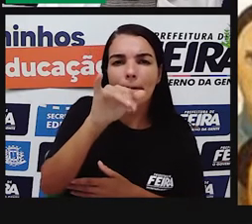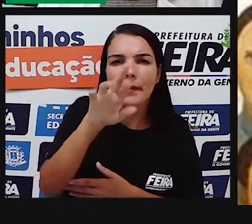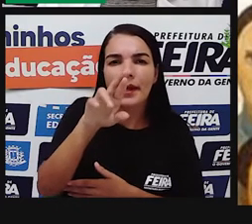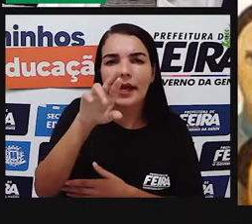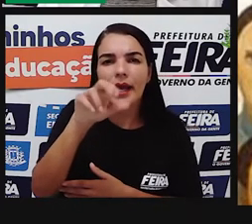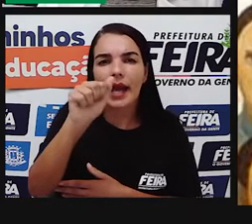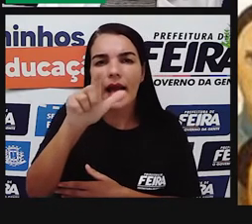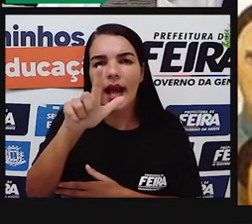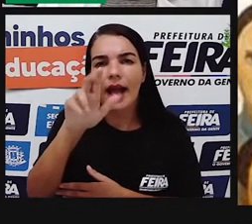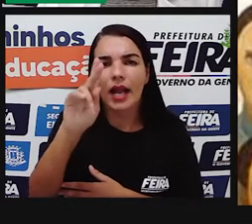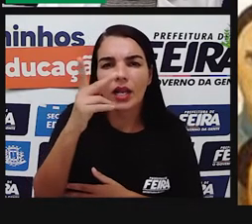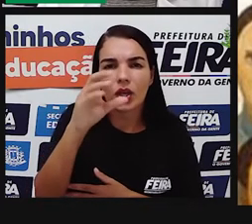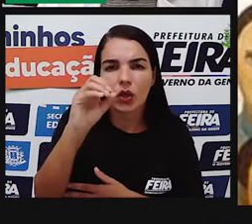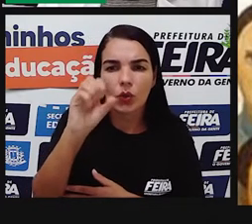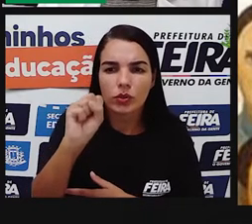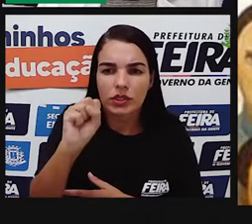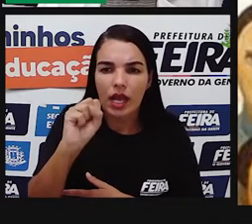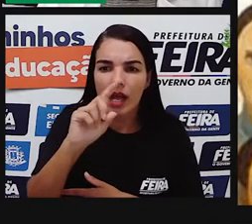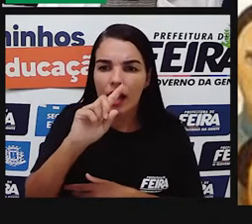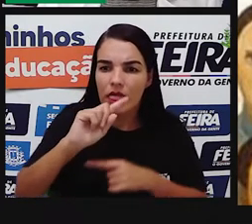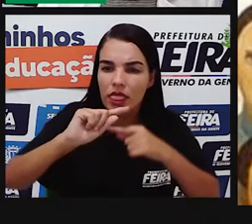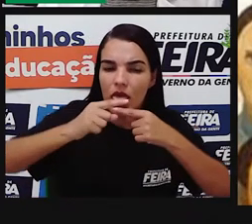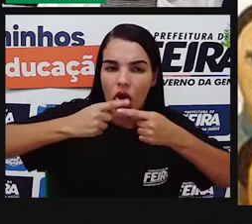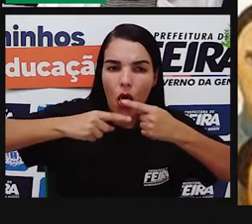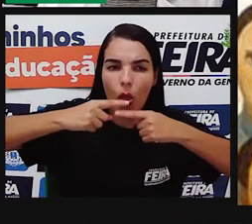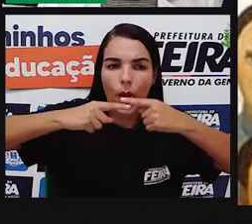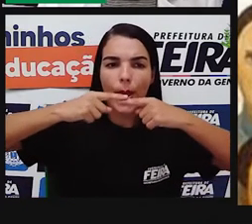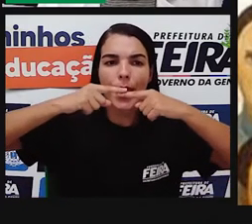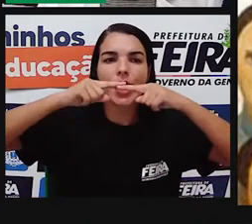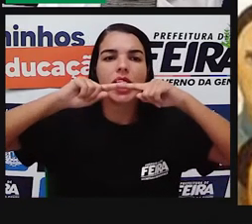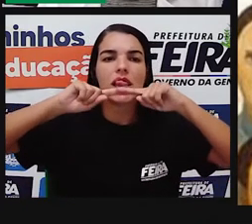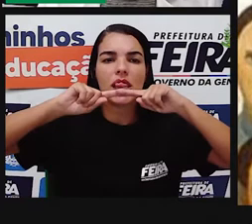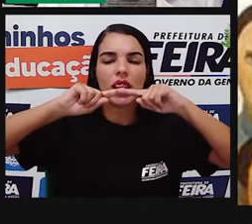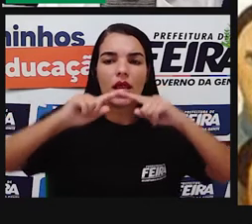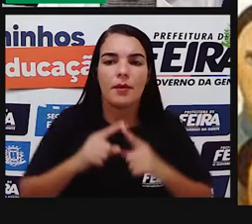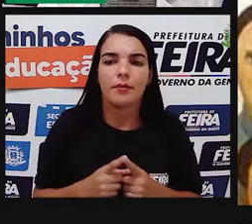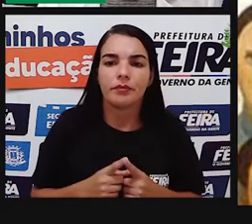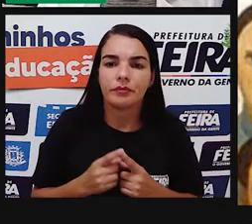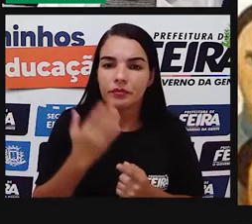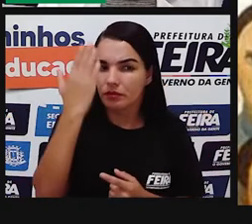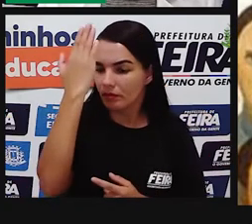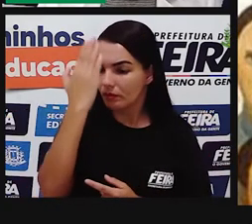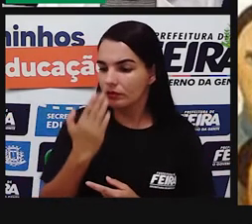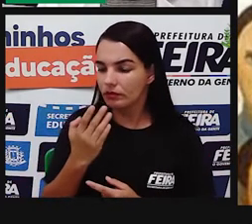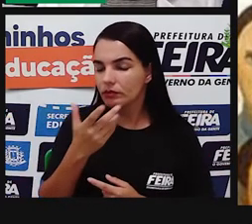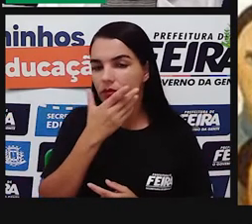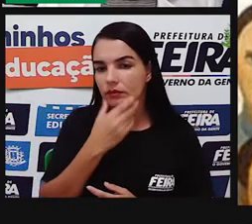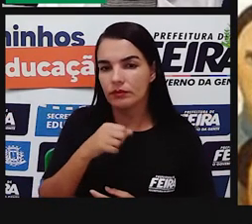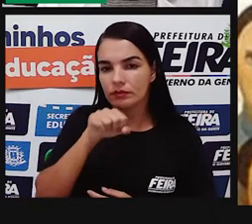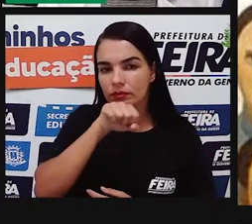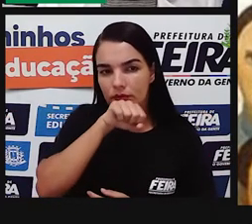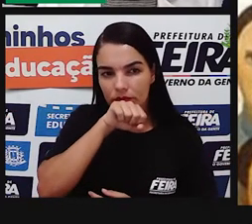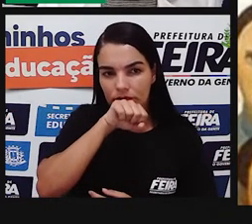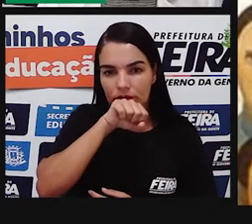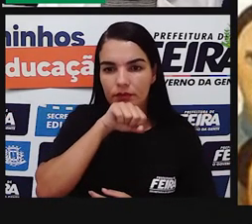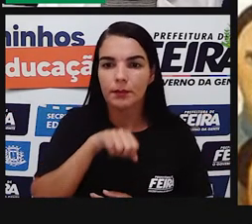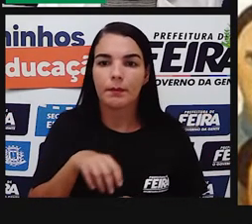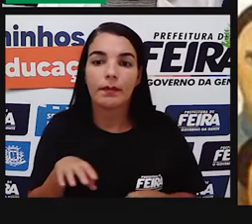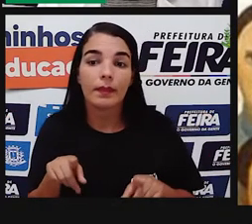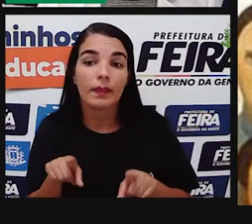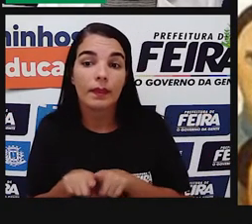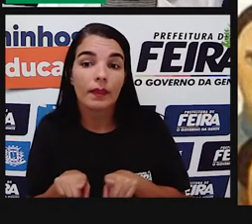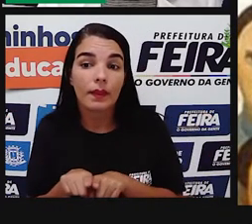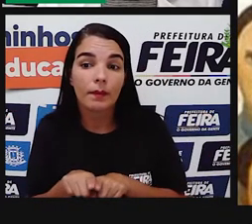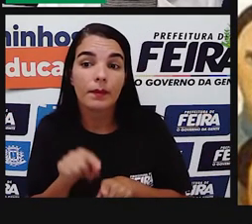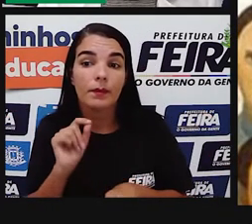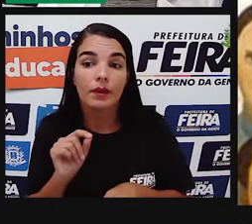se esquecia de arear os dentes antes de, provavelmente, dormir. Então, a expressão pirralho e